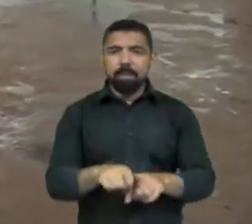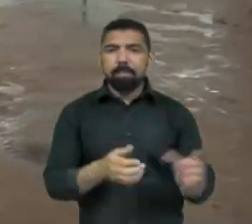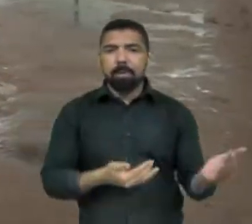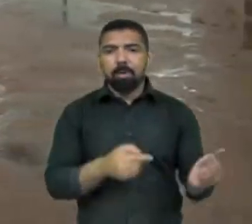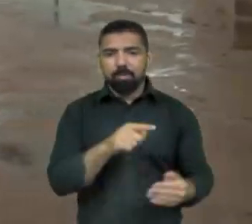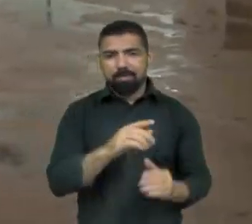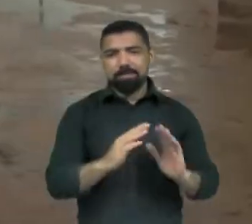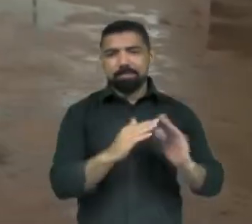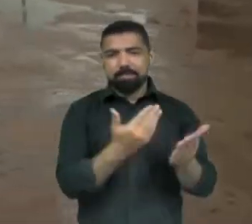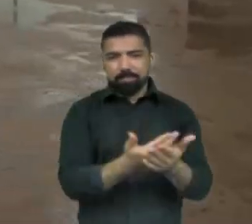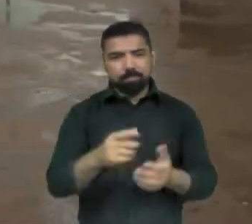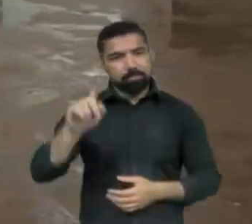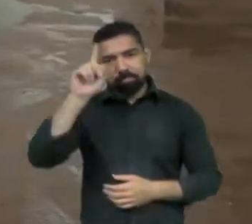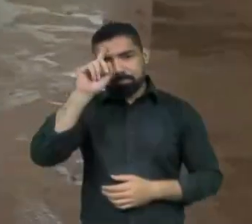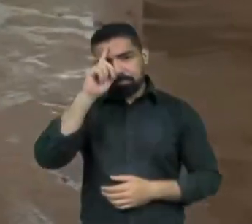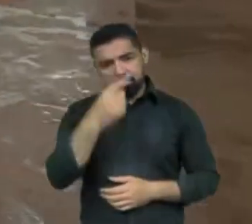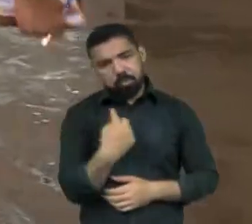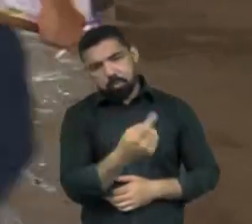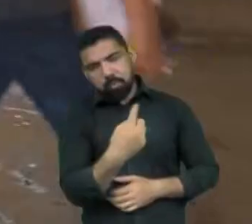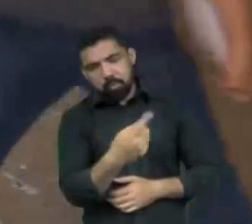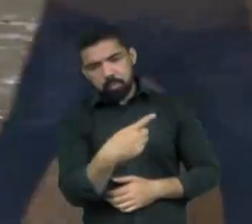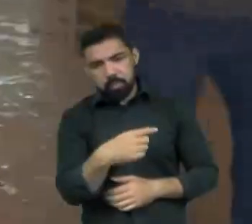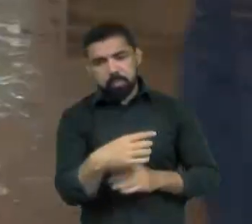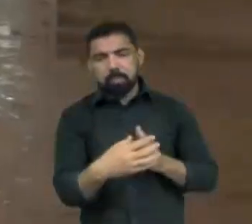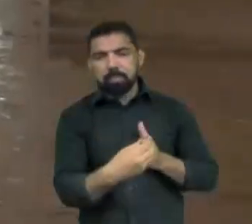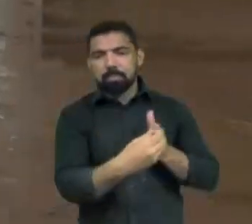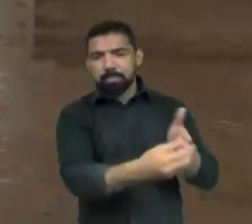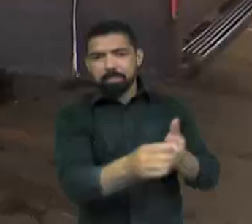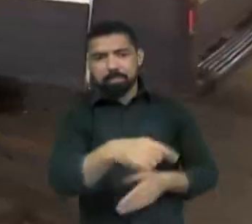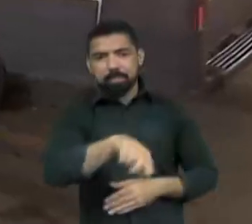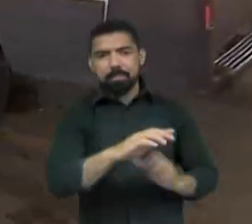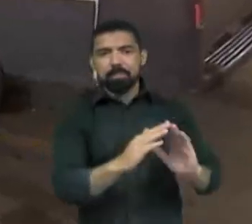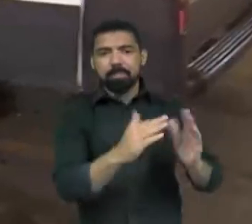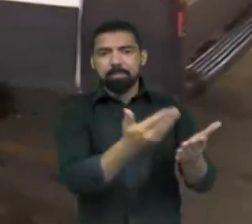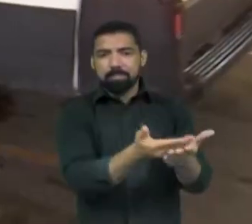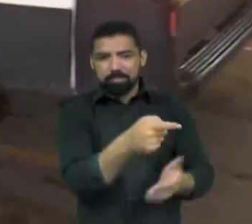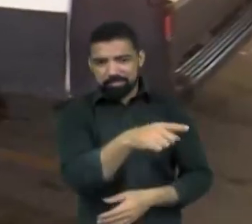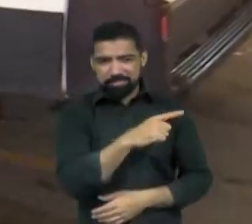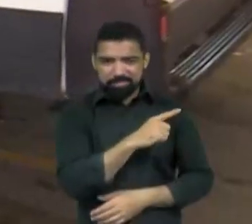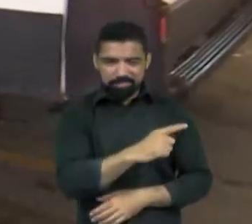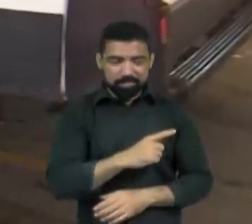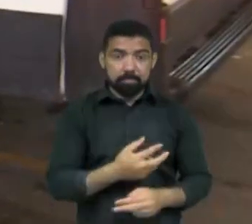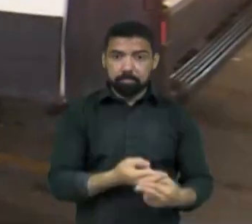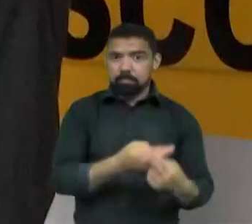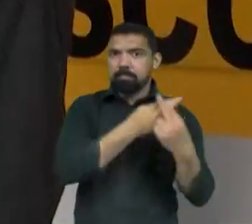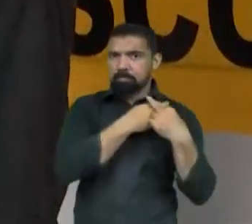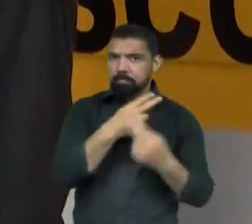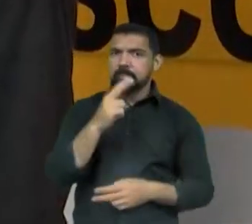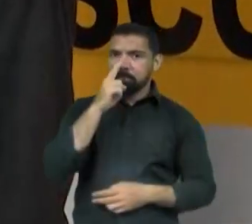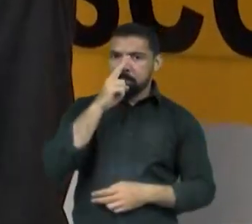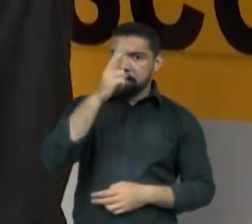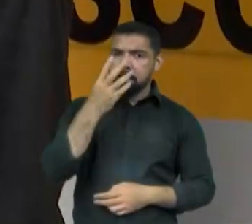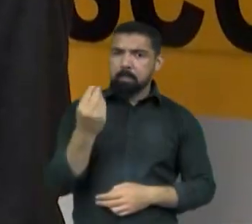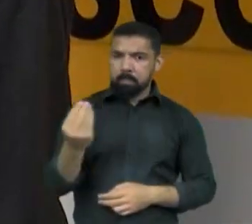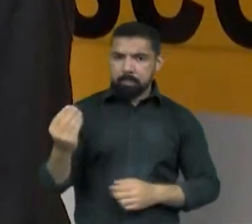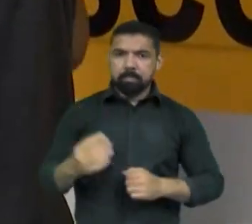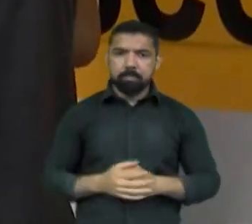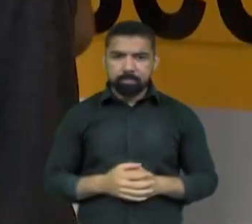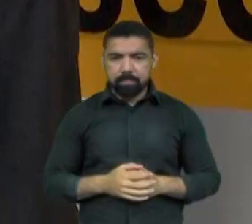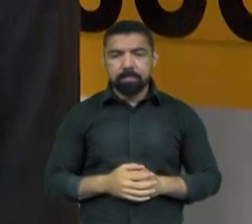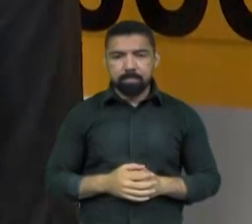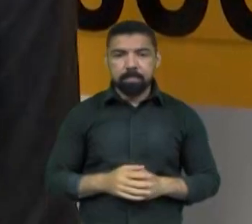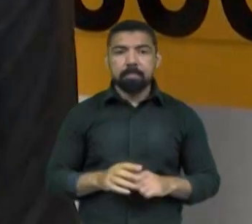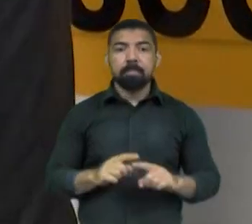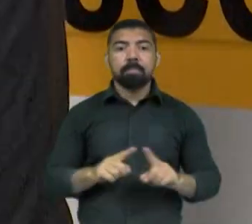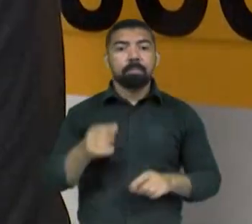várias viagens, levando e trazendo a meninada para estudar. A responsabilidade é grande e para que nenhum imprevisto